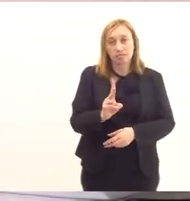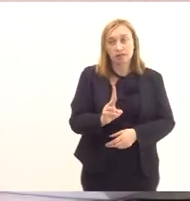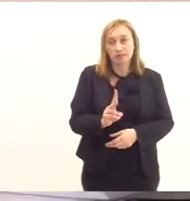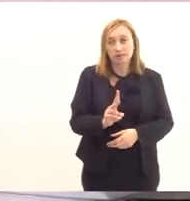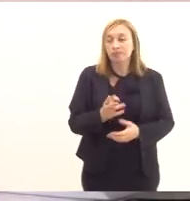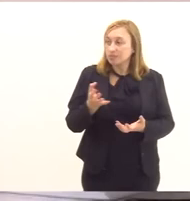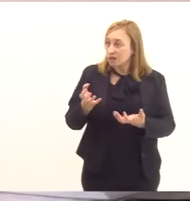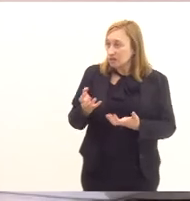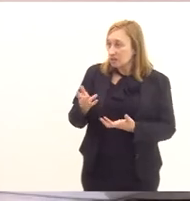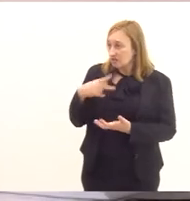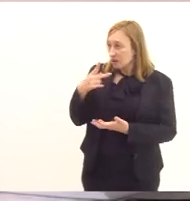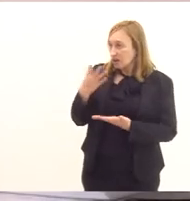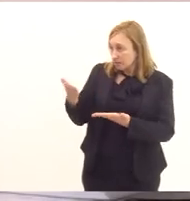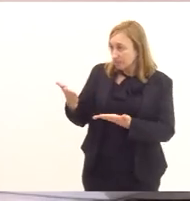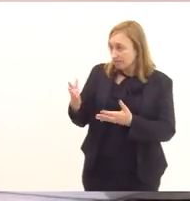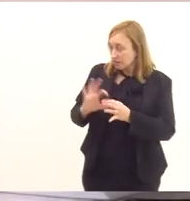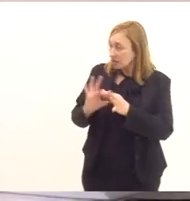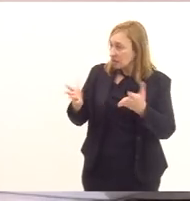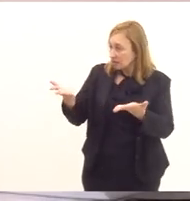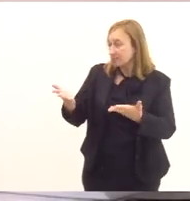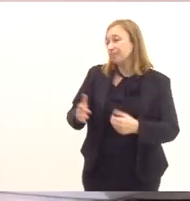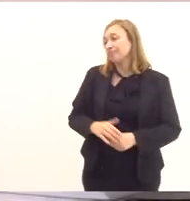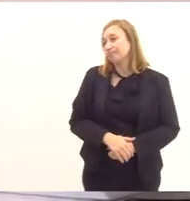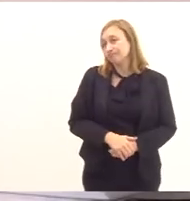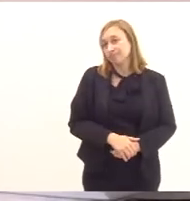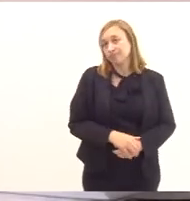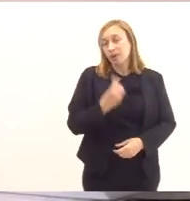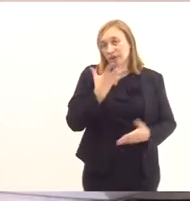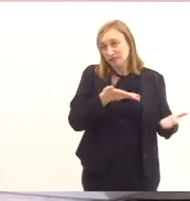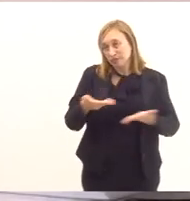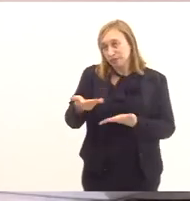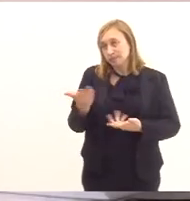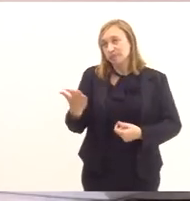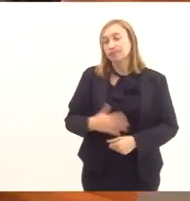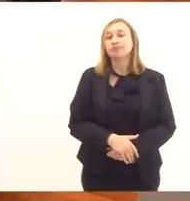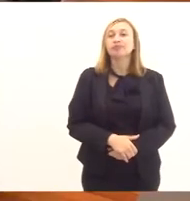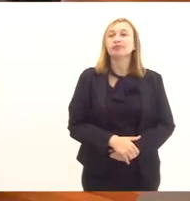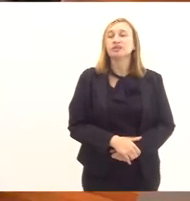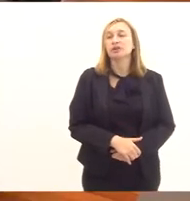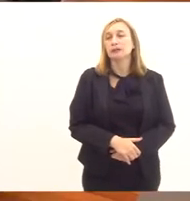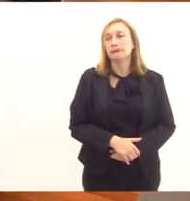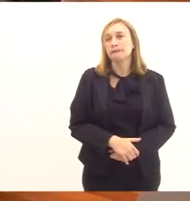e quiser fazer alguma consideração Pode ficar à vontade muito bem-vindo